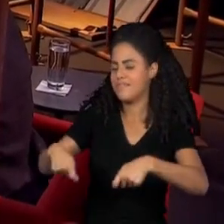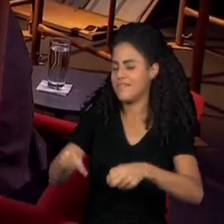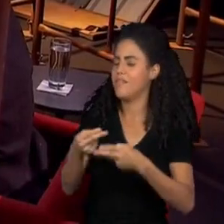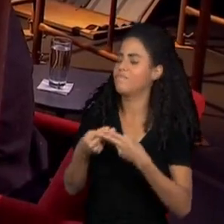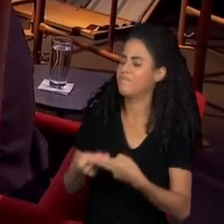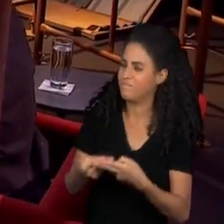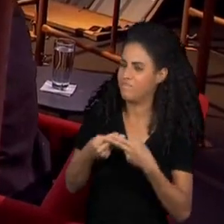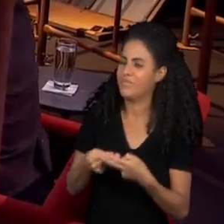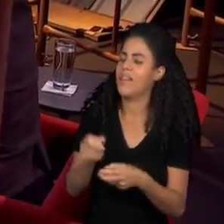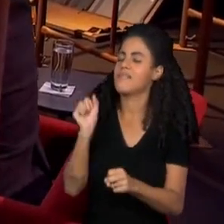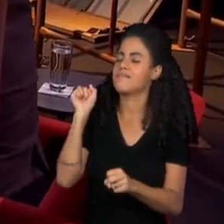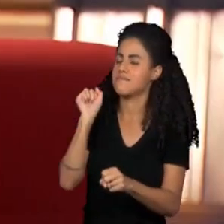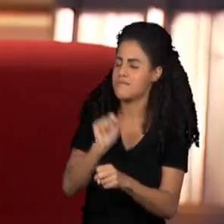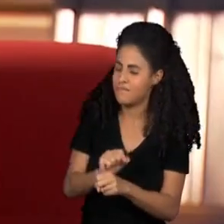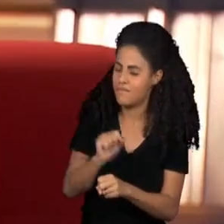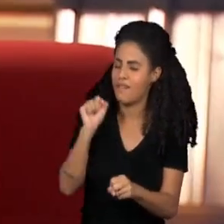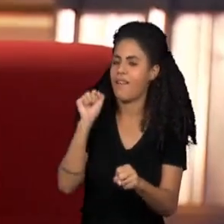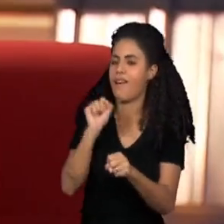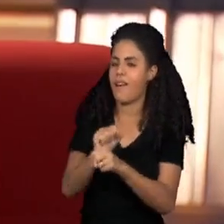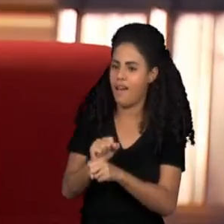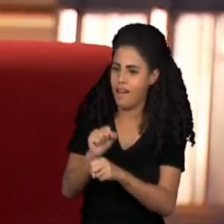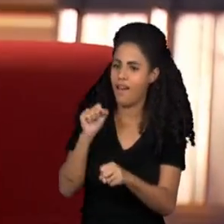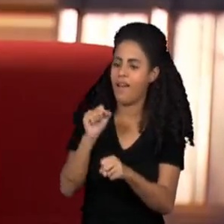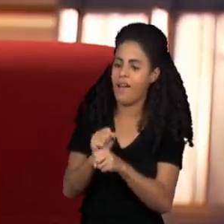para esperar a colaboração da do